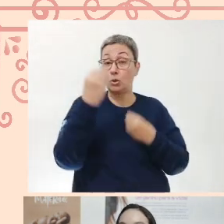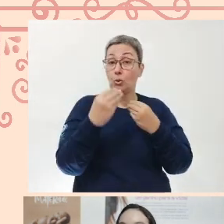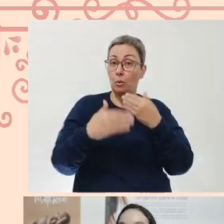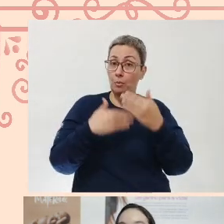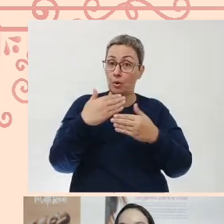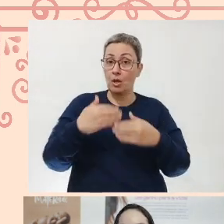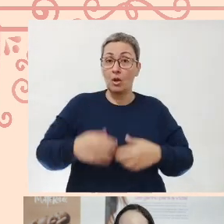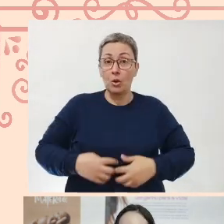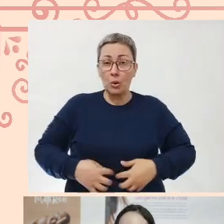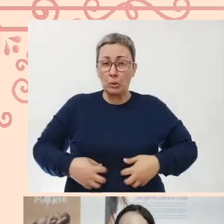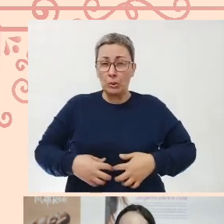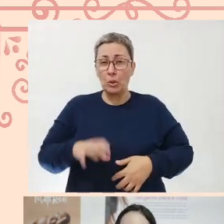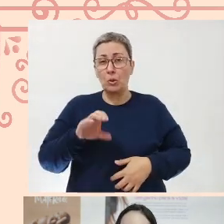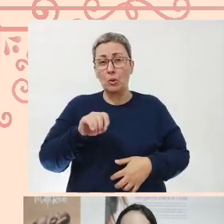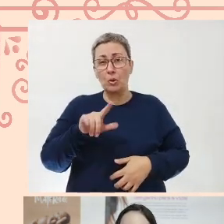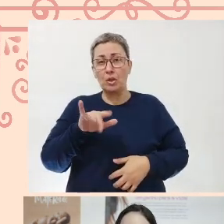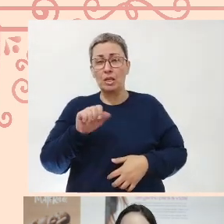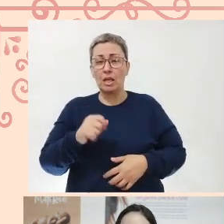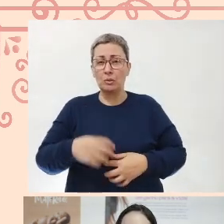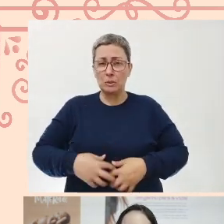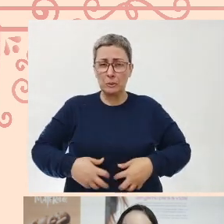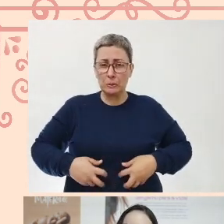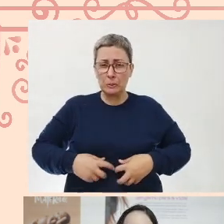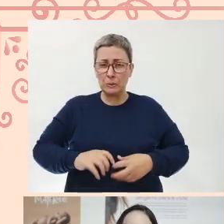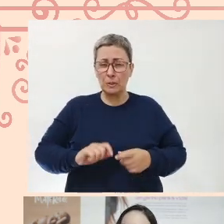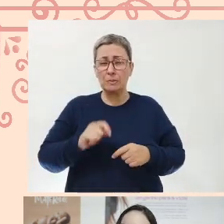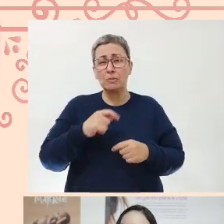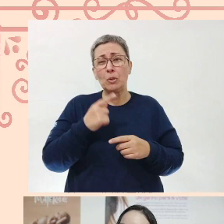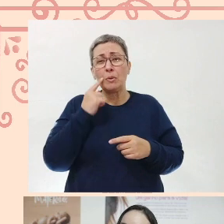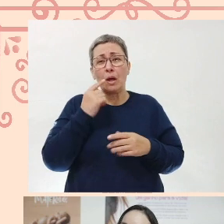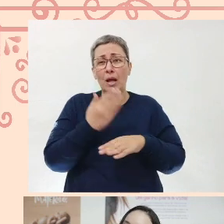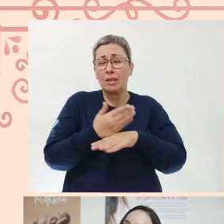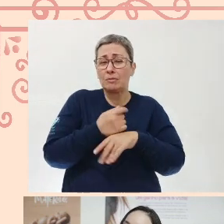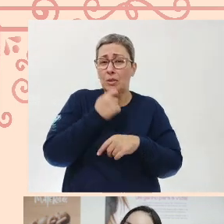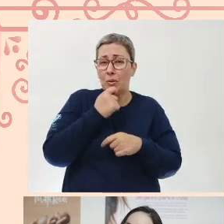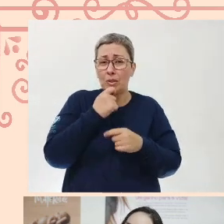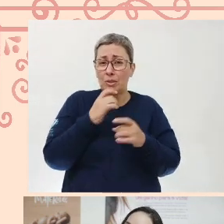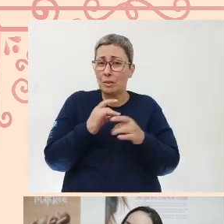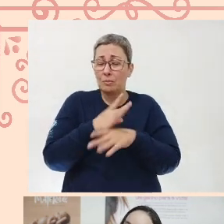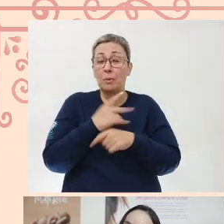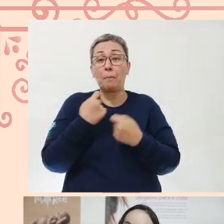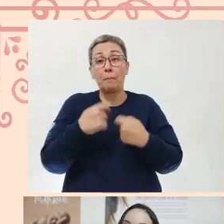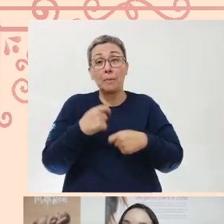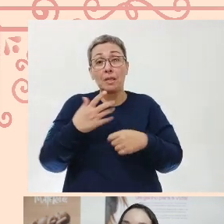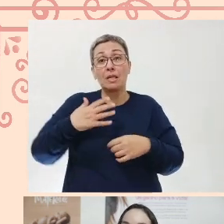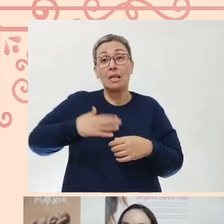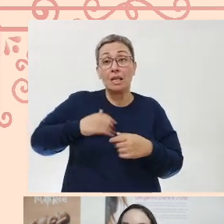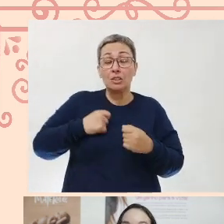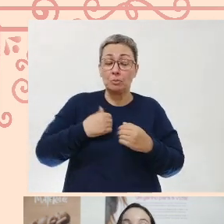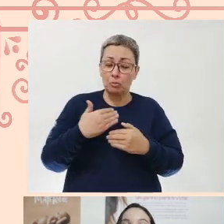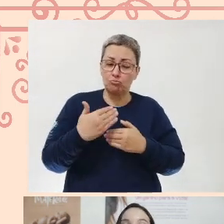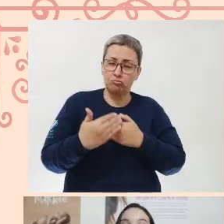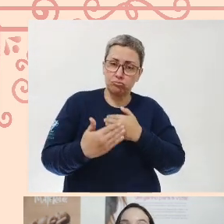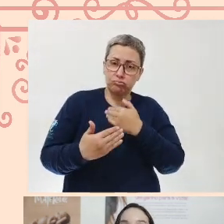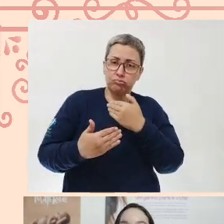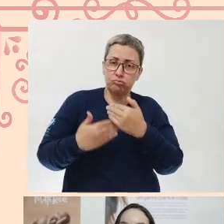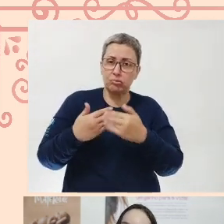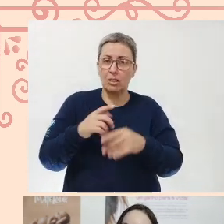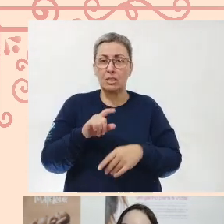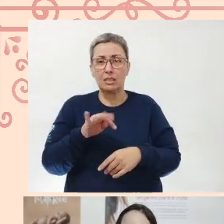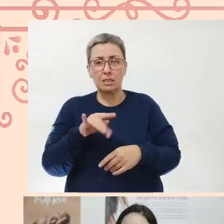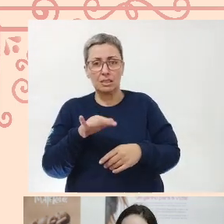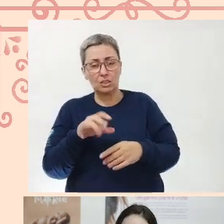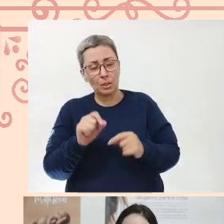entender um pouquinho o processo da cólica. O que é a cólica? É quando o intestino do bebê ainda é muito imaturo, ele precisa desse leite materno para amadurecer